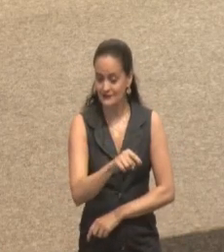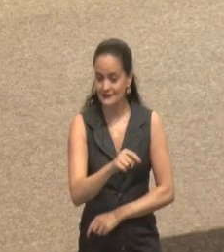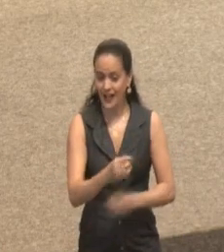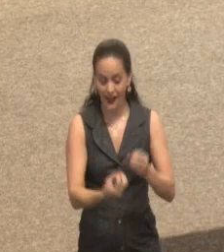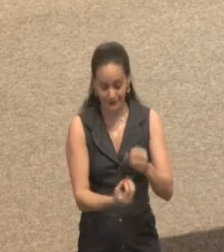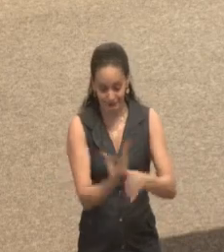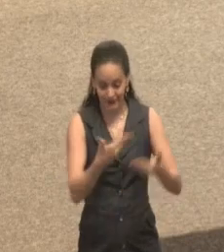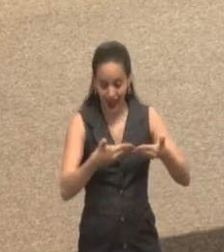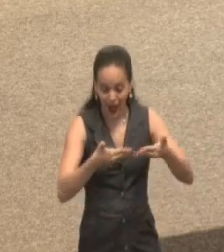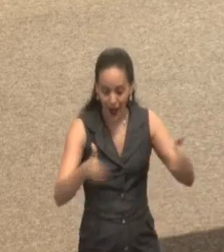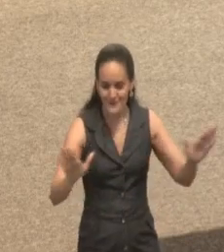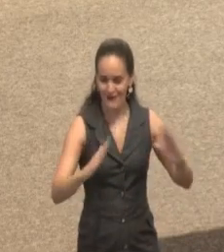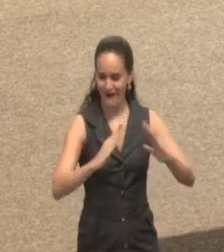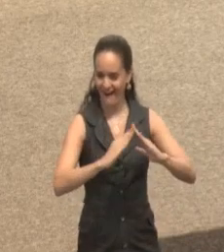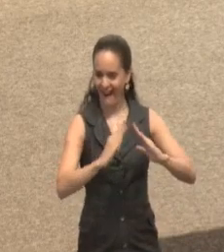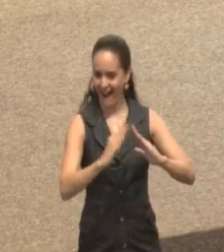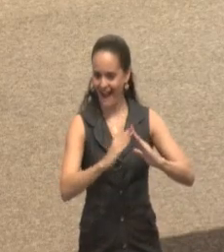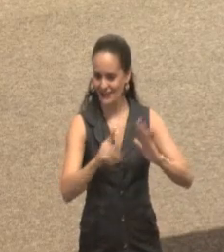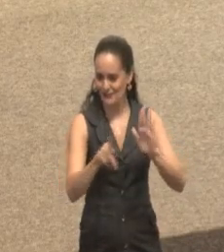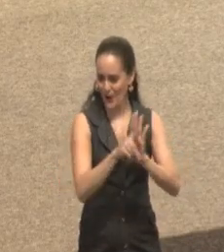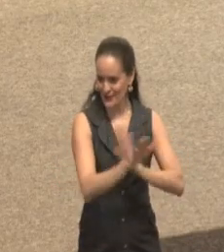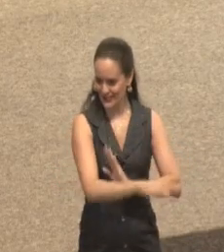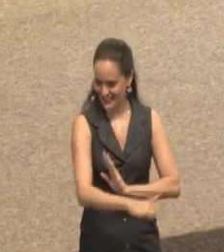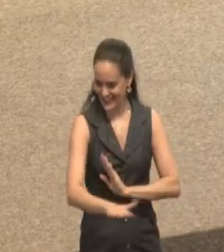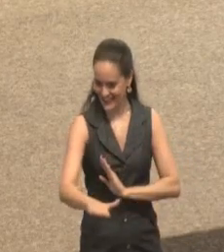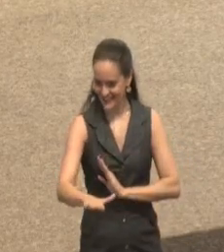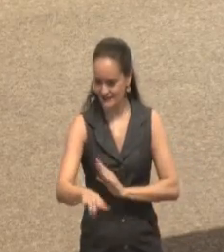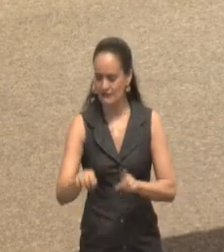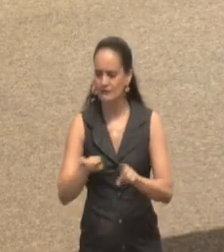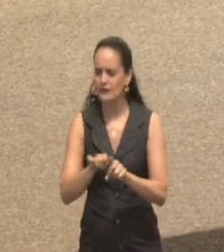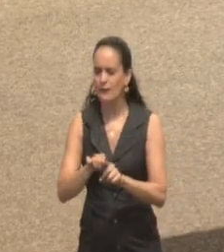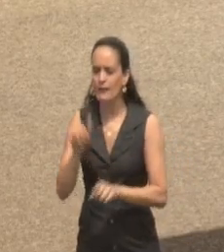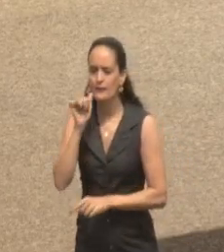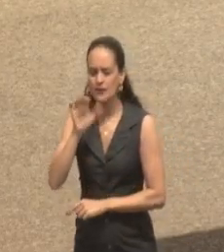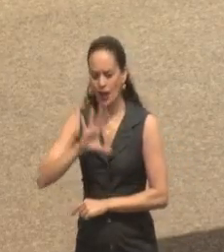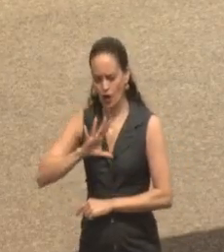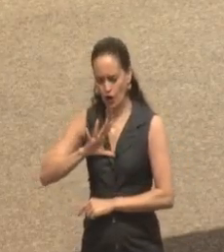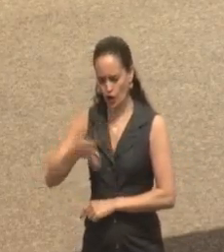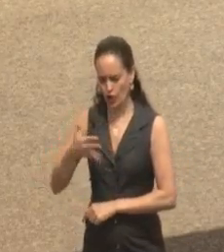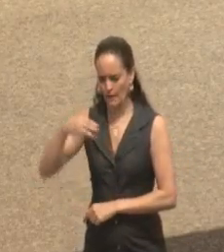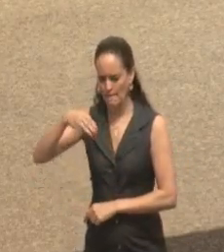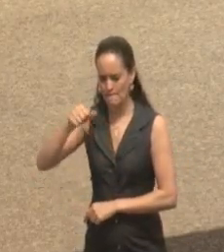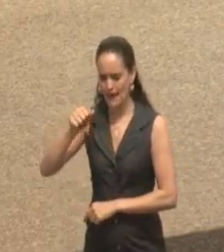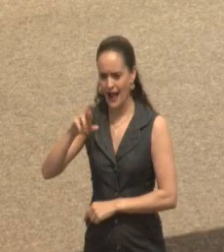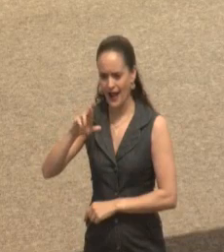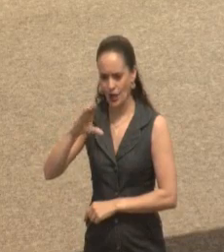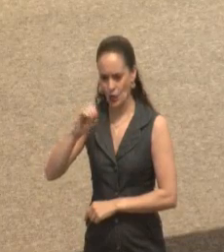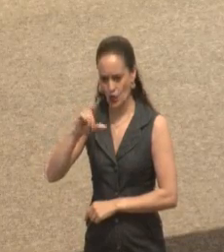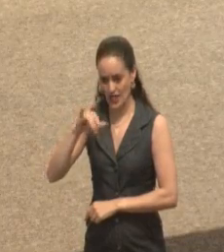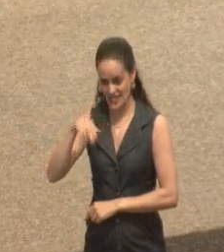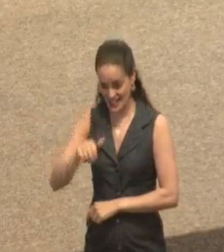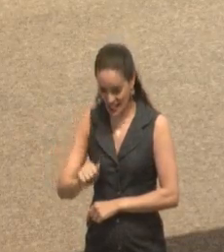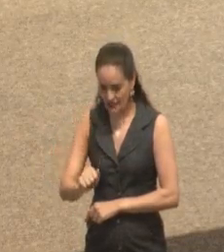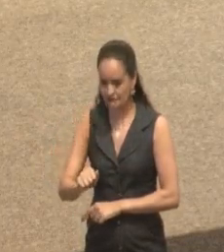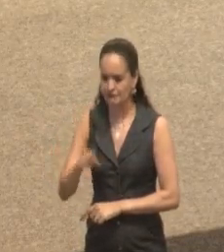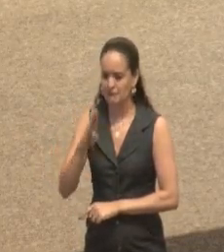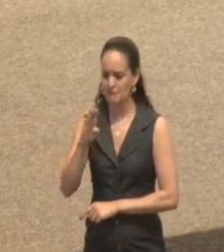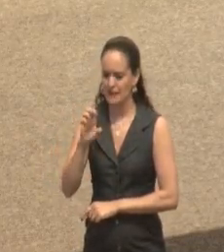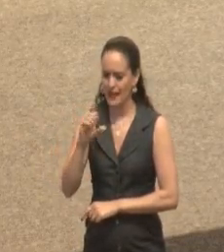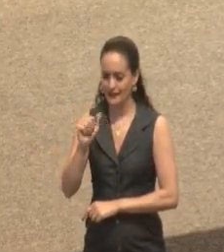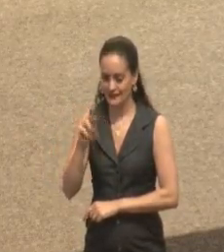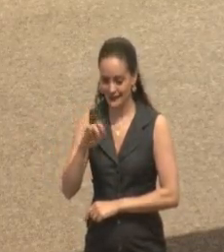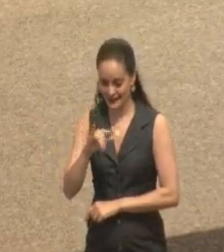lar batista FF Sorém. A coragem de mulheres como Marcolina Magalhães, Beatriz